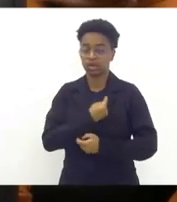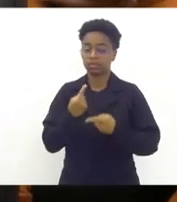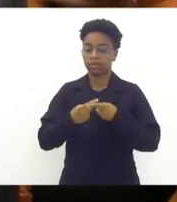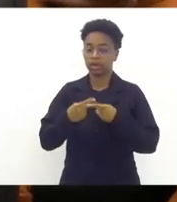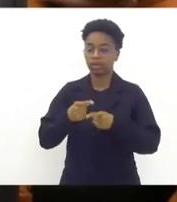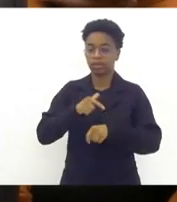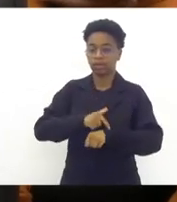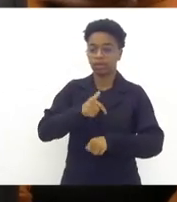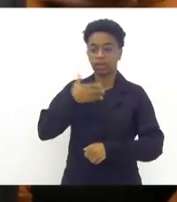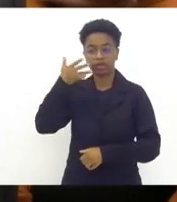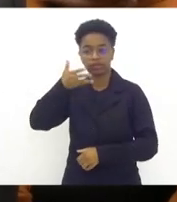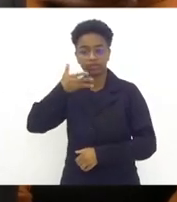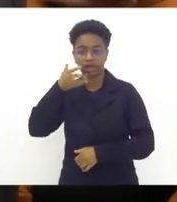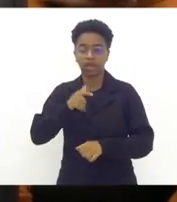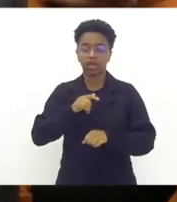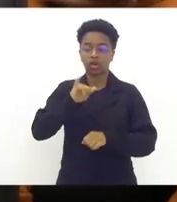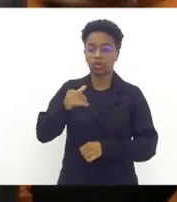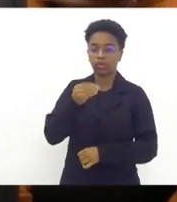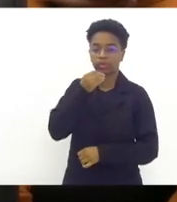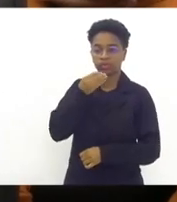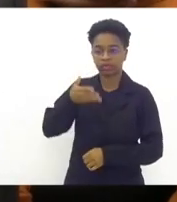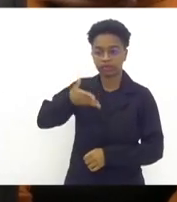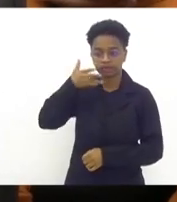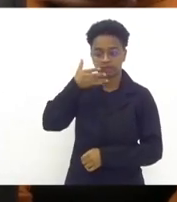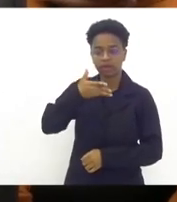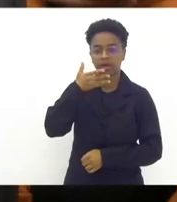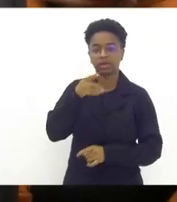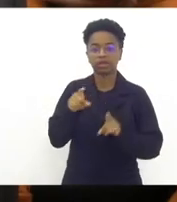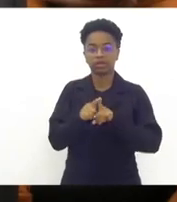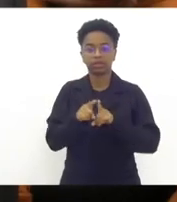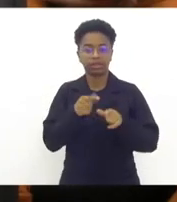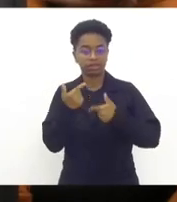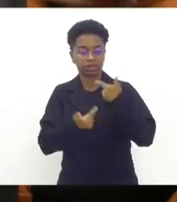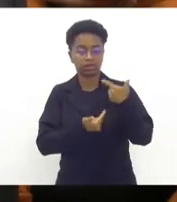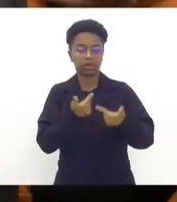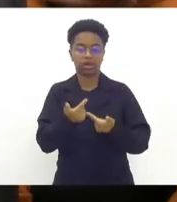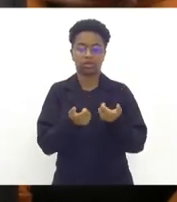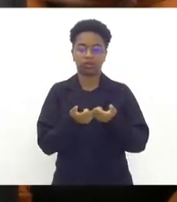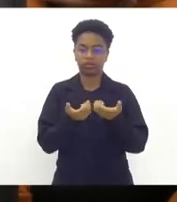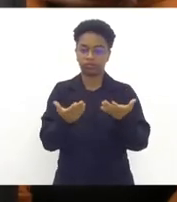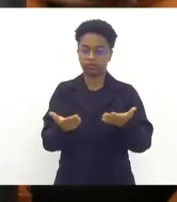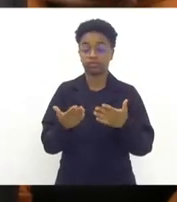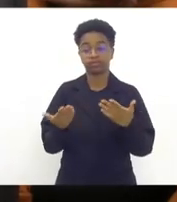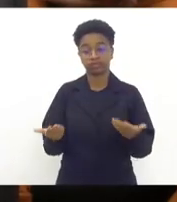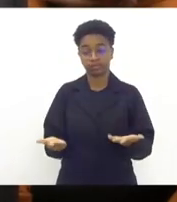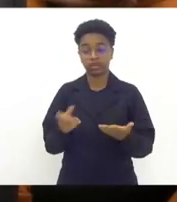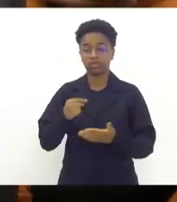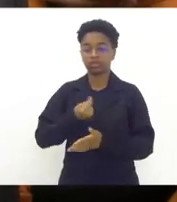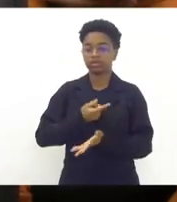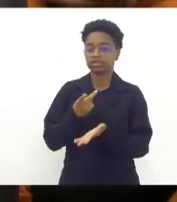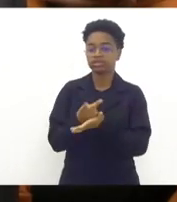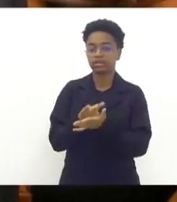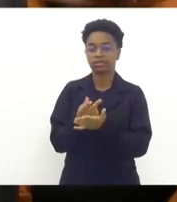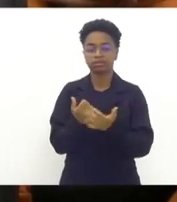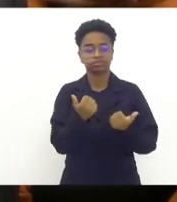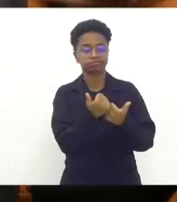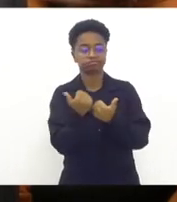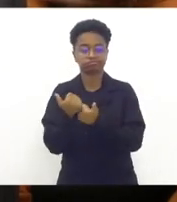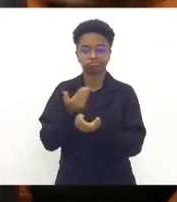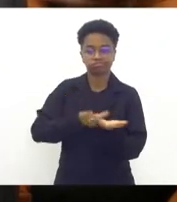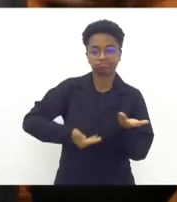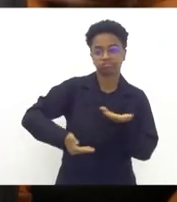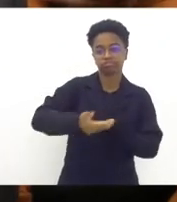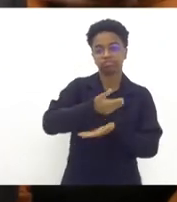fala, é uma oportunidade de fala, é um emprego. Então, Sempre nós estamos se ajudando, estamos